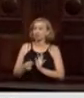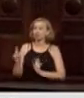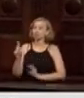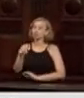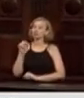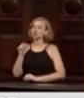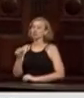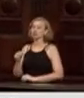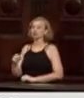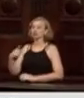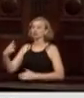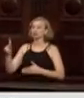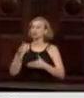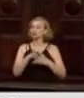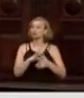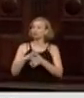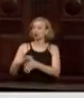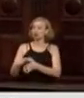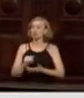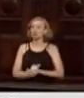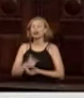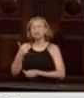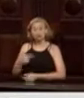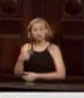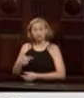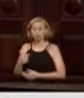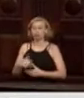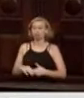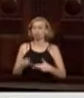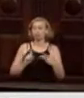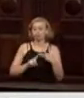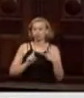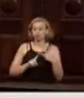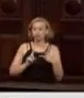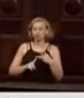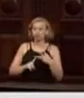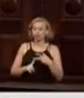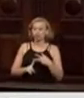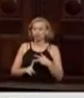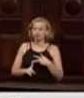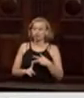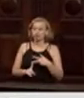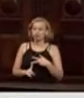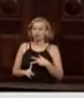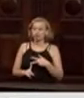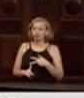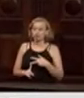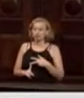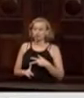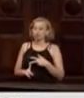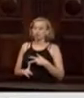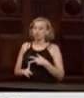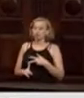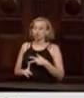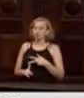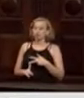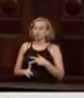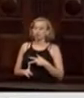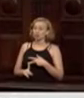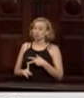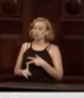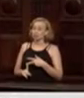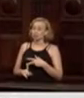Tribunal de Contas, recuperava força. E segundo, garantia mudança de fórum